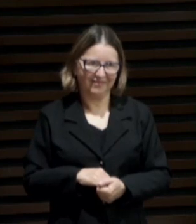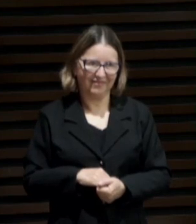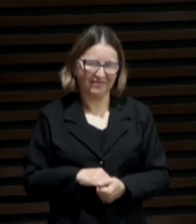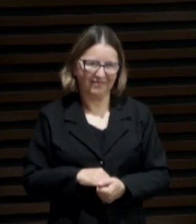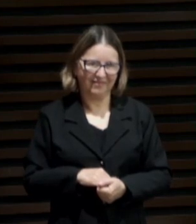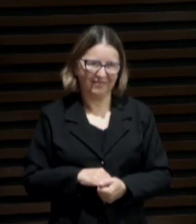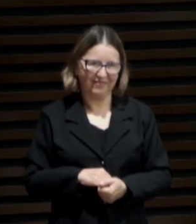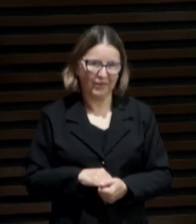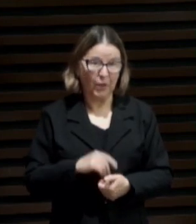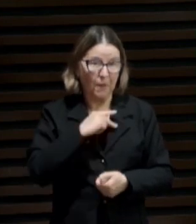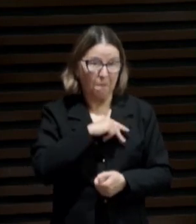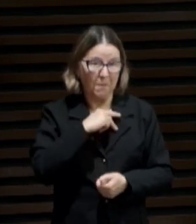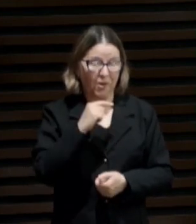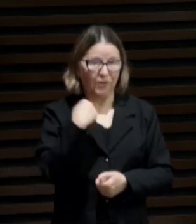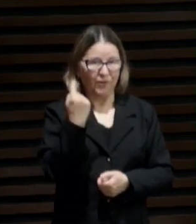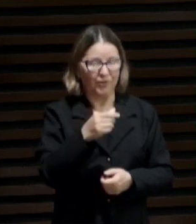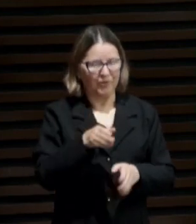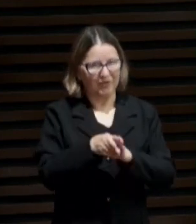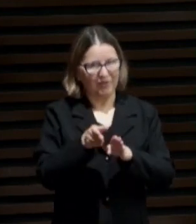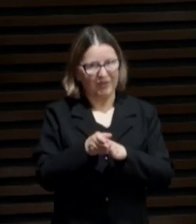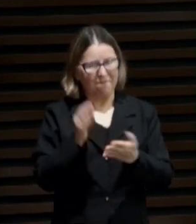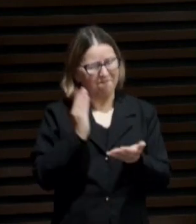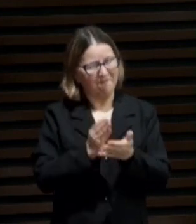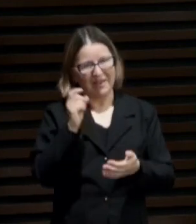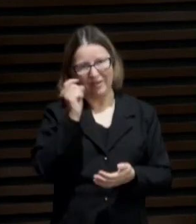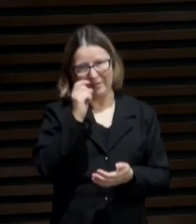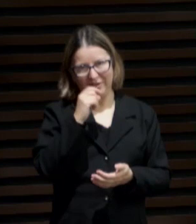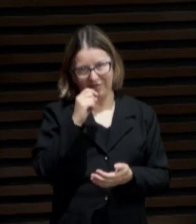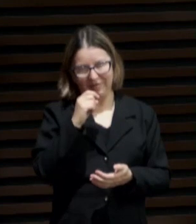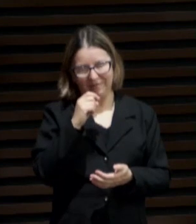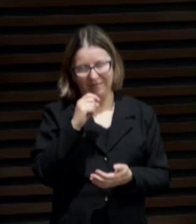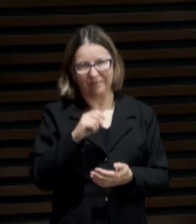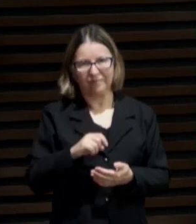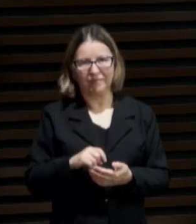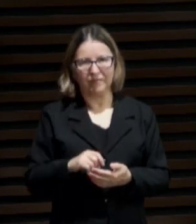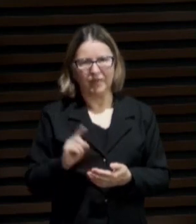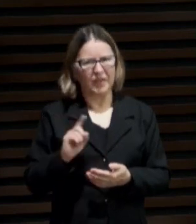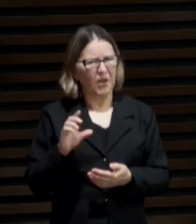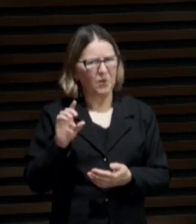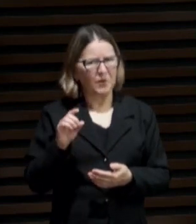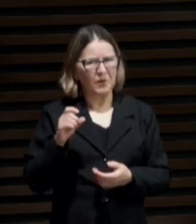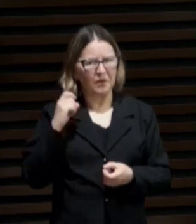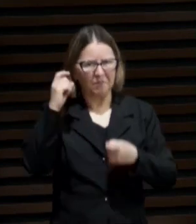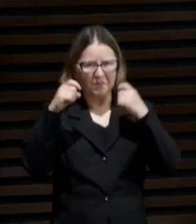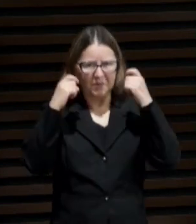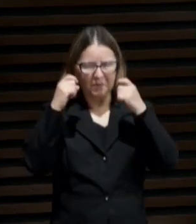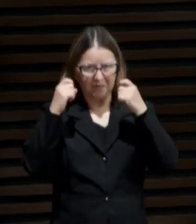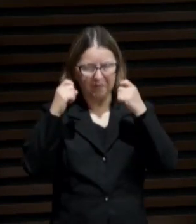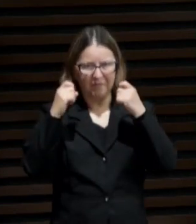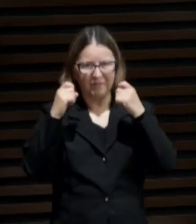Quando Paulo nos orienta a deixarmos a mentira, ele não está preocupado simplesmente com a moralidade